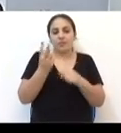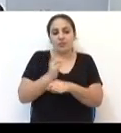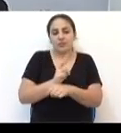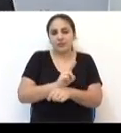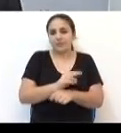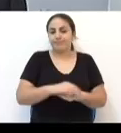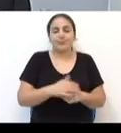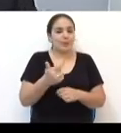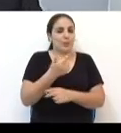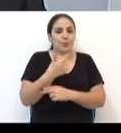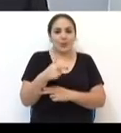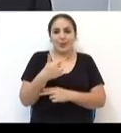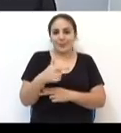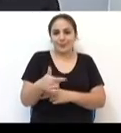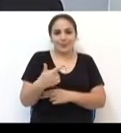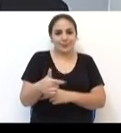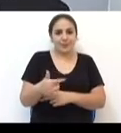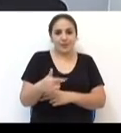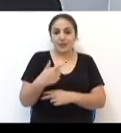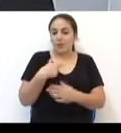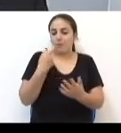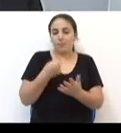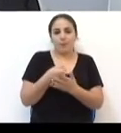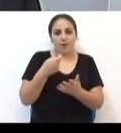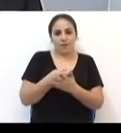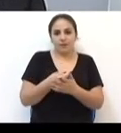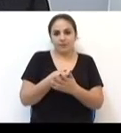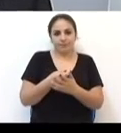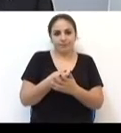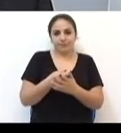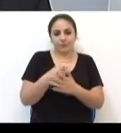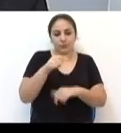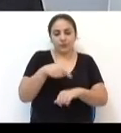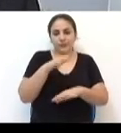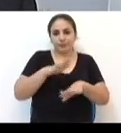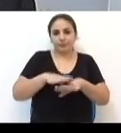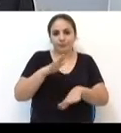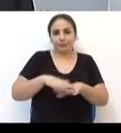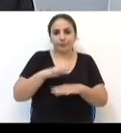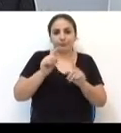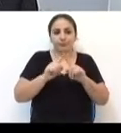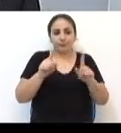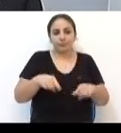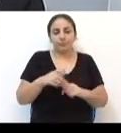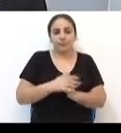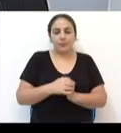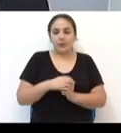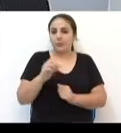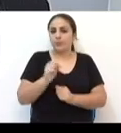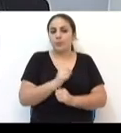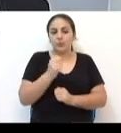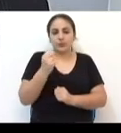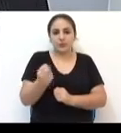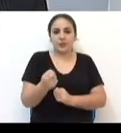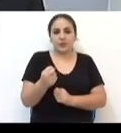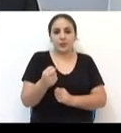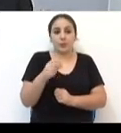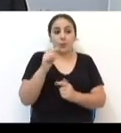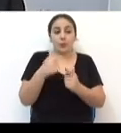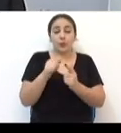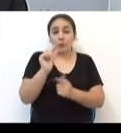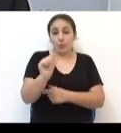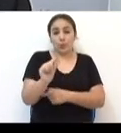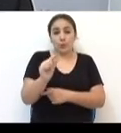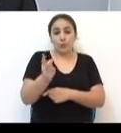fiscalização. Ele não paga hora extra para os funcionários. Isso inviabiliza, tendo um quadro pequeno